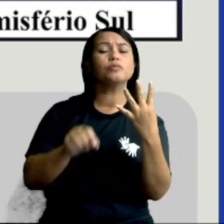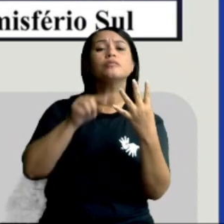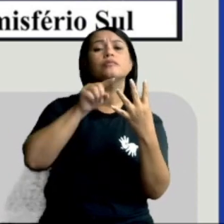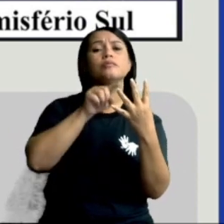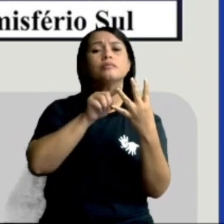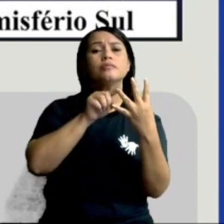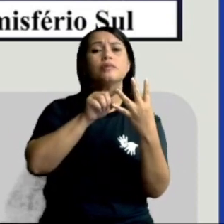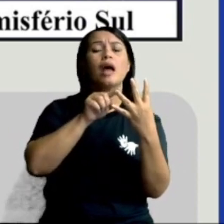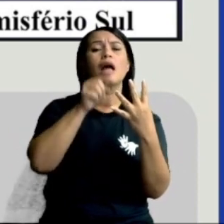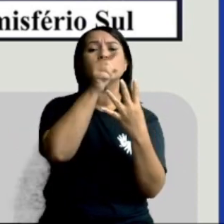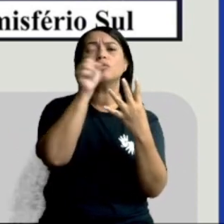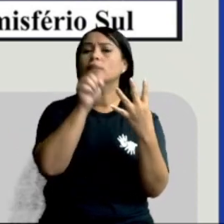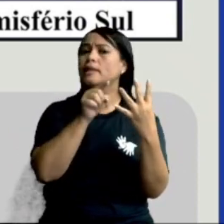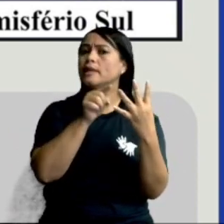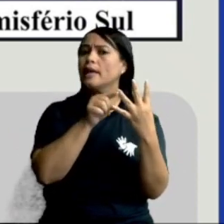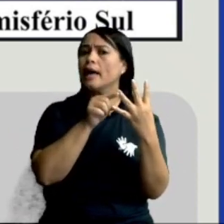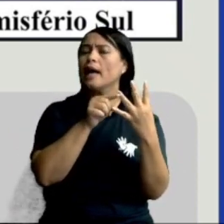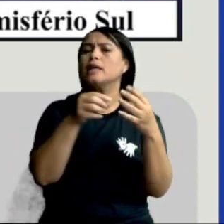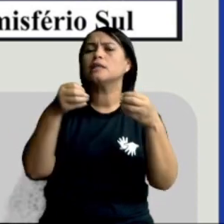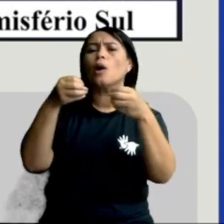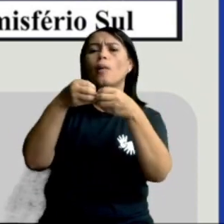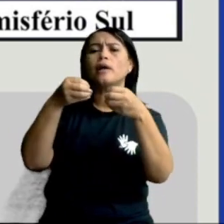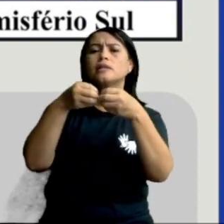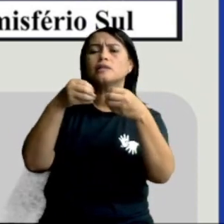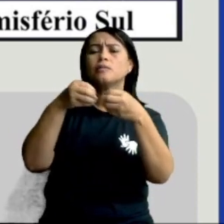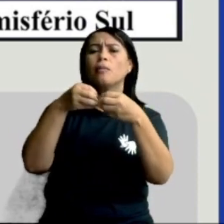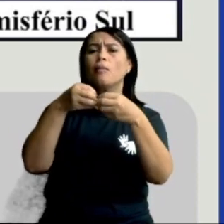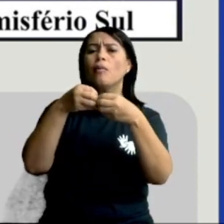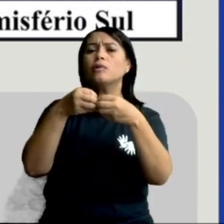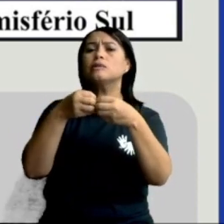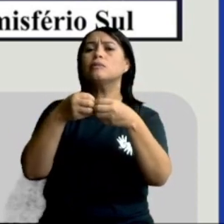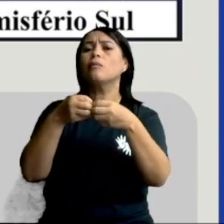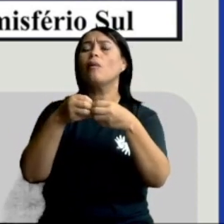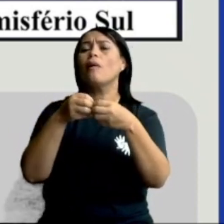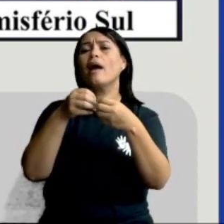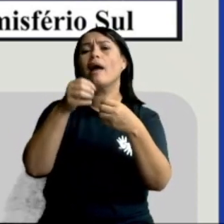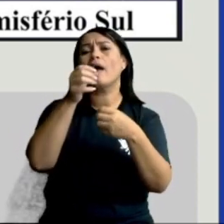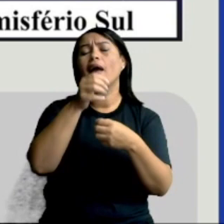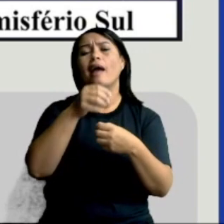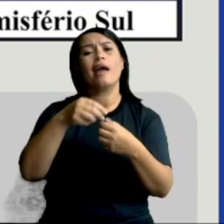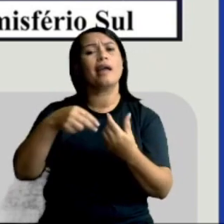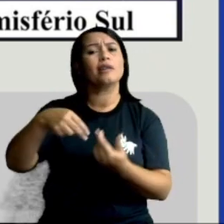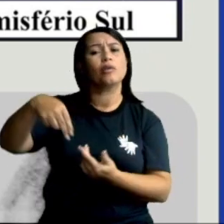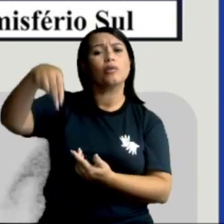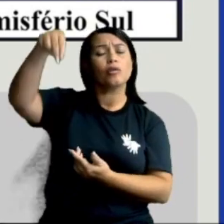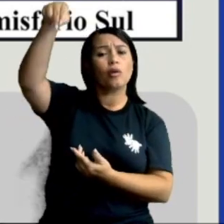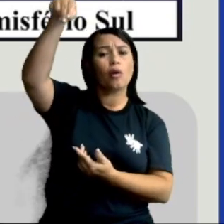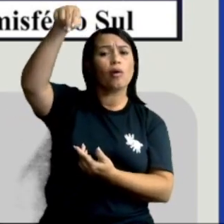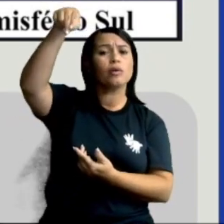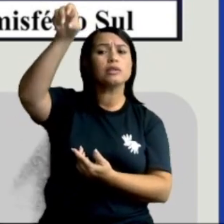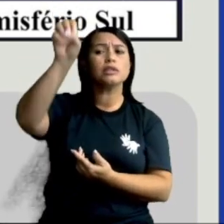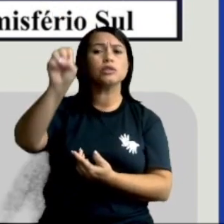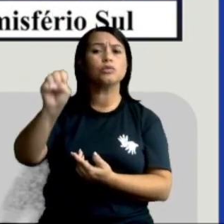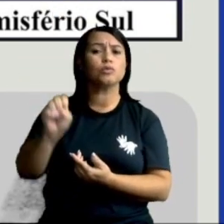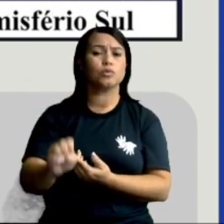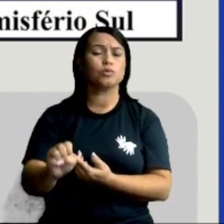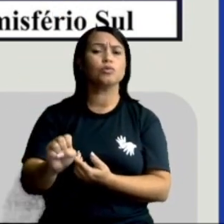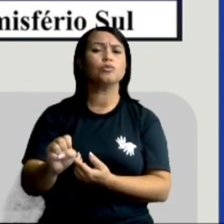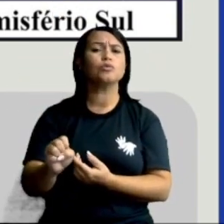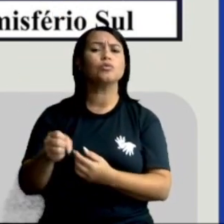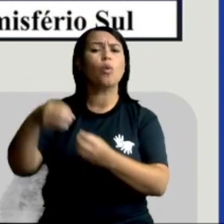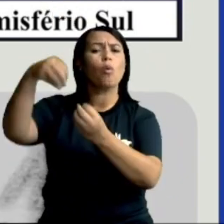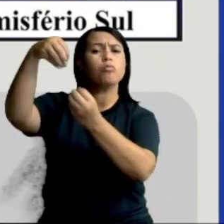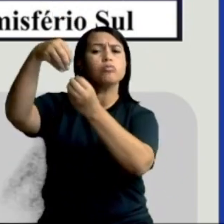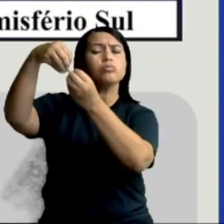As zodiacais são as próximas dos limites entre o hemisfério celeste norte e sul, e